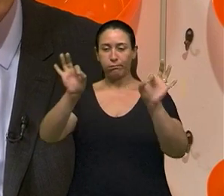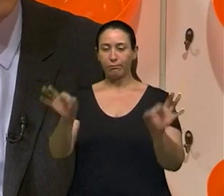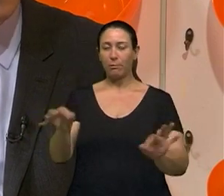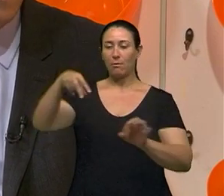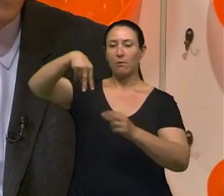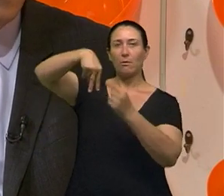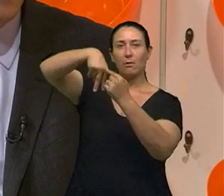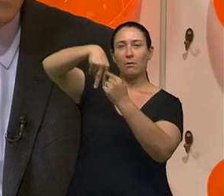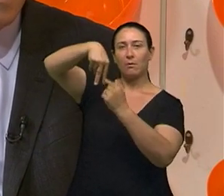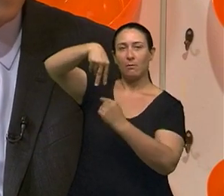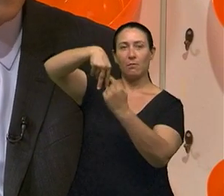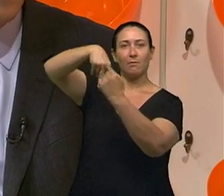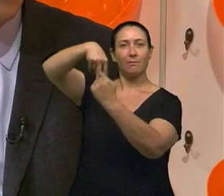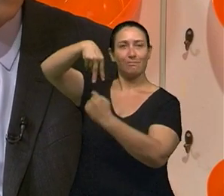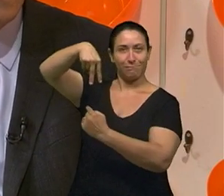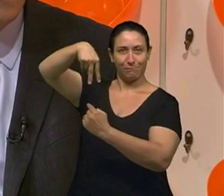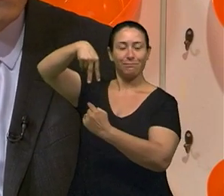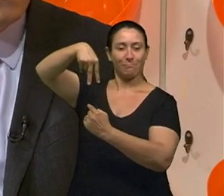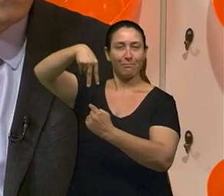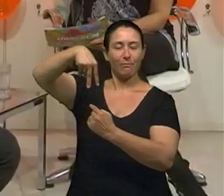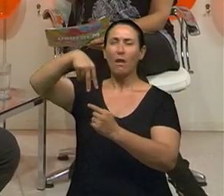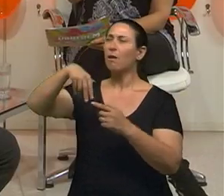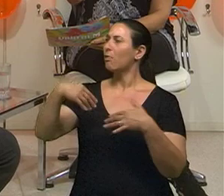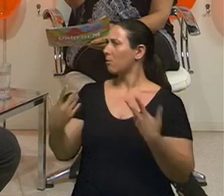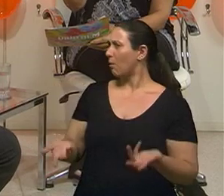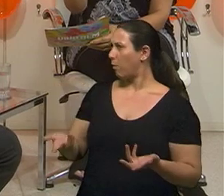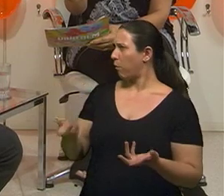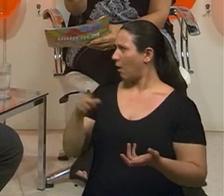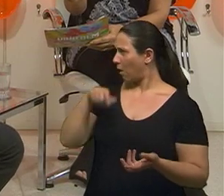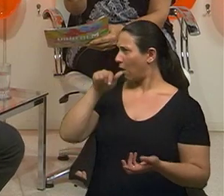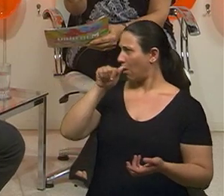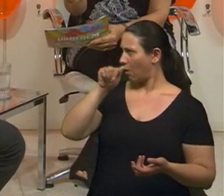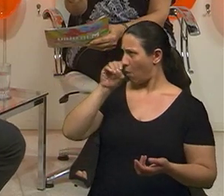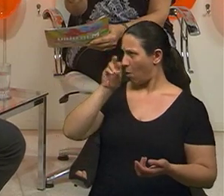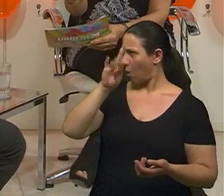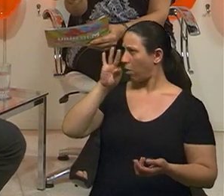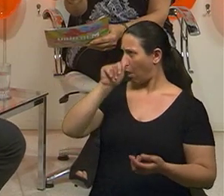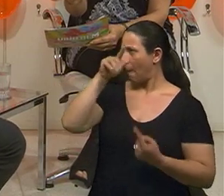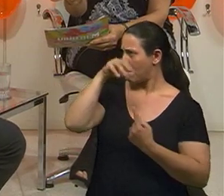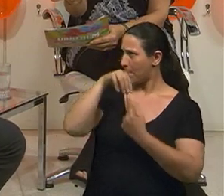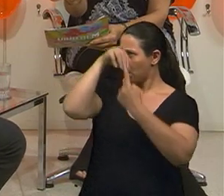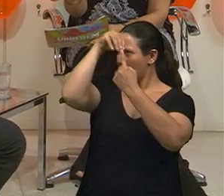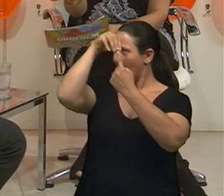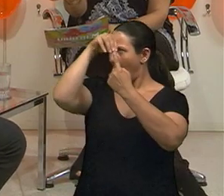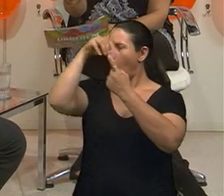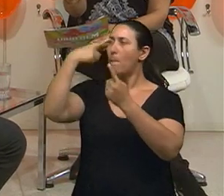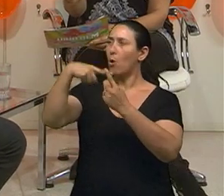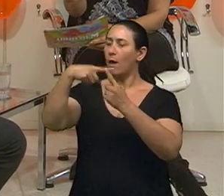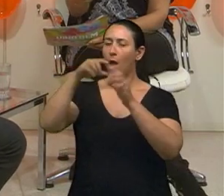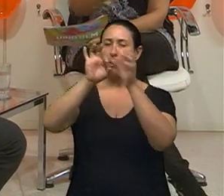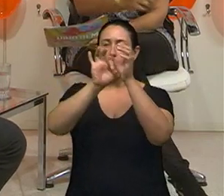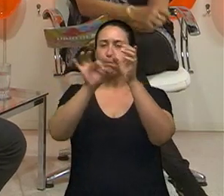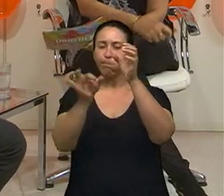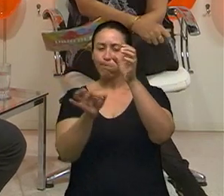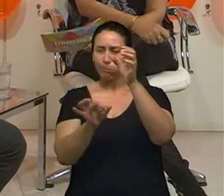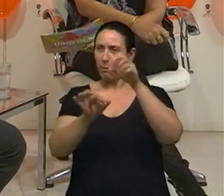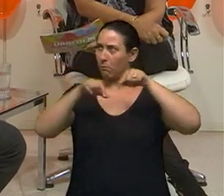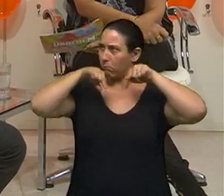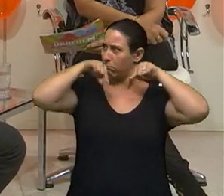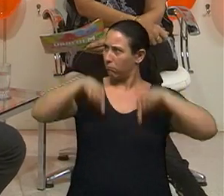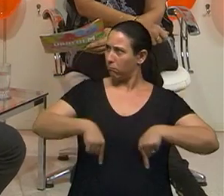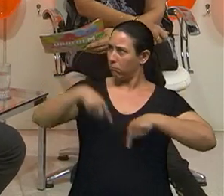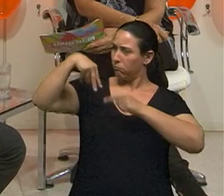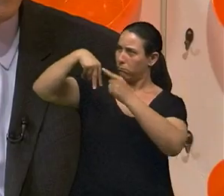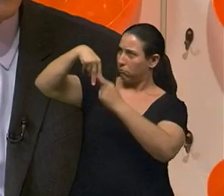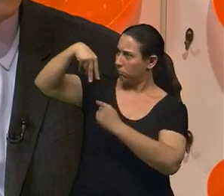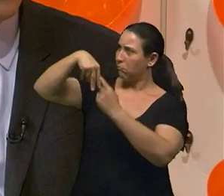termos de calibre e extensão posso dizer que é a principal no nosso organismo que até se divide pras duas peras pode ser dito porque dela